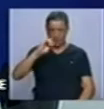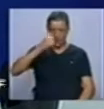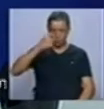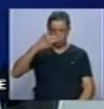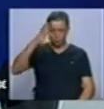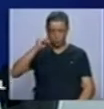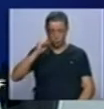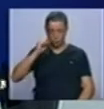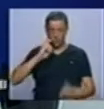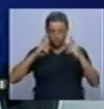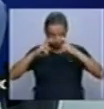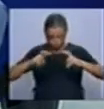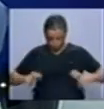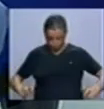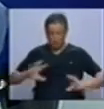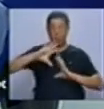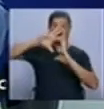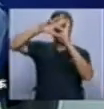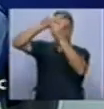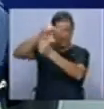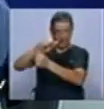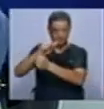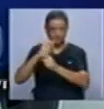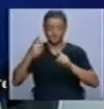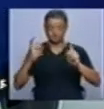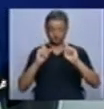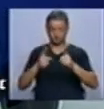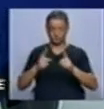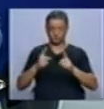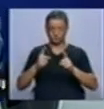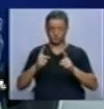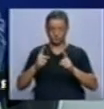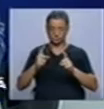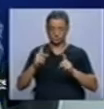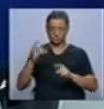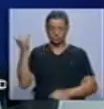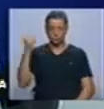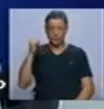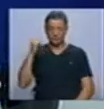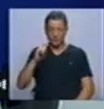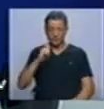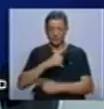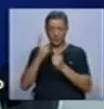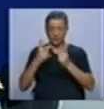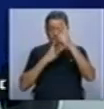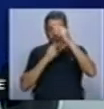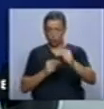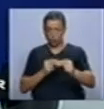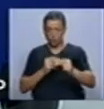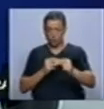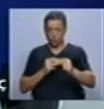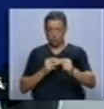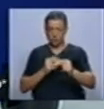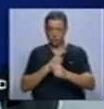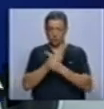espacial e pontos de ligação muito interessantes. Olha, no Havaí e na Lua, vamos começar pelo Havaí, porque as imagens que nós vamos ver